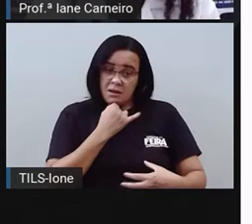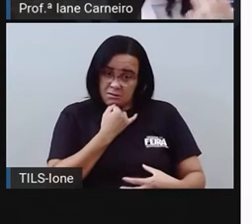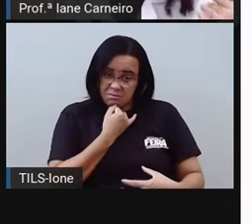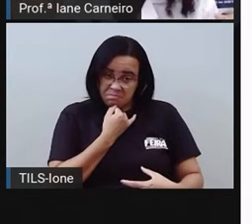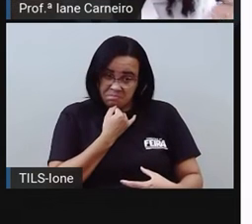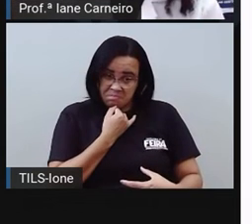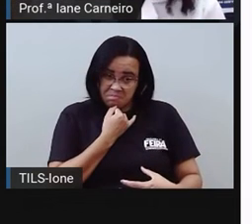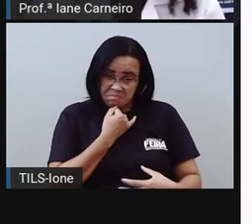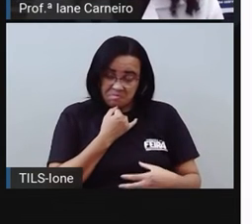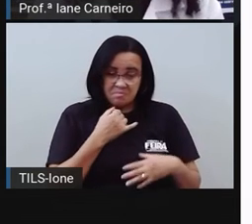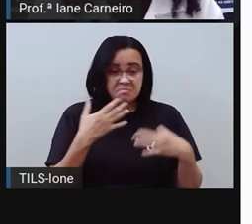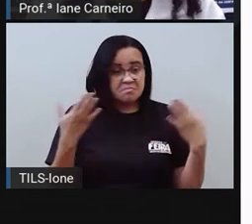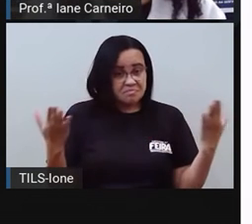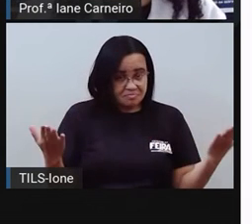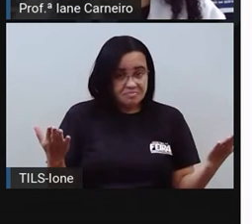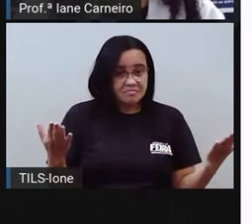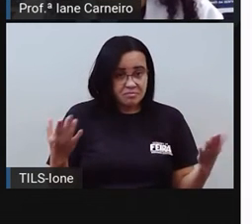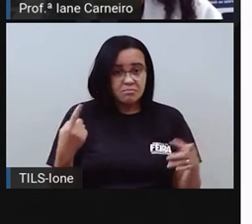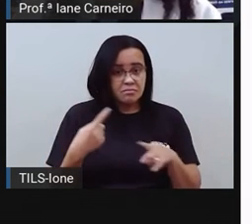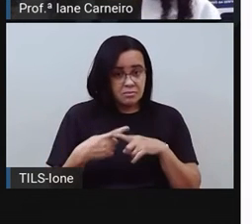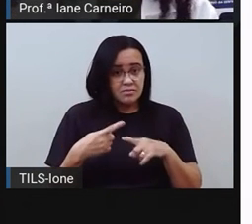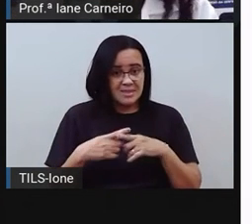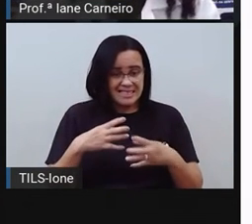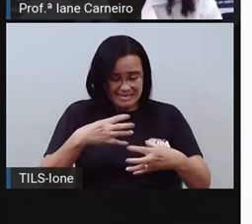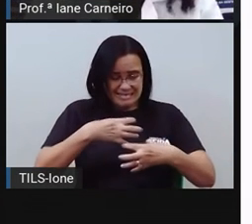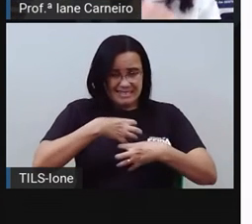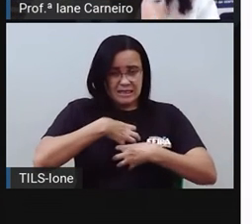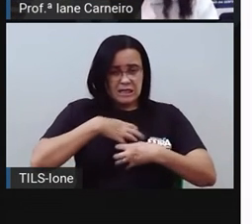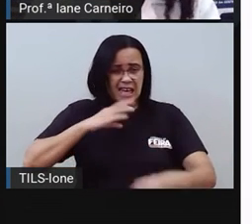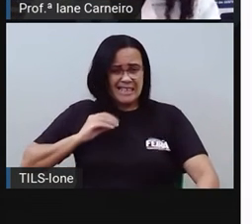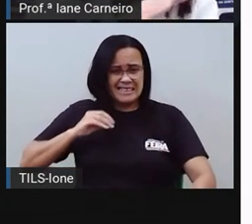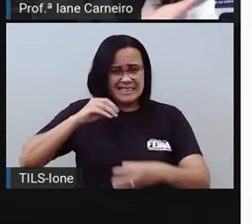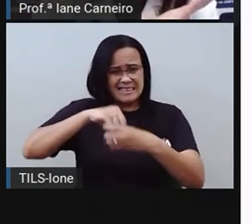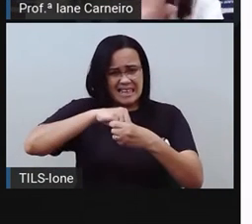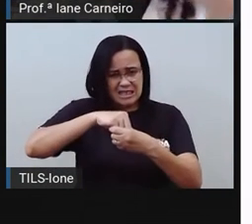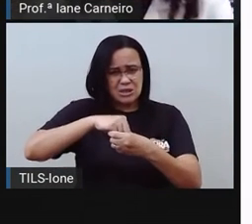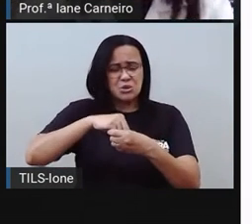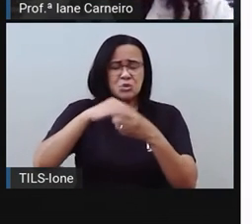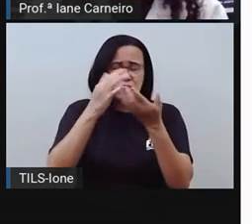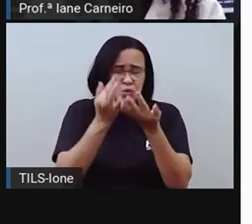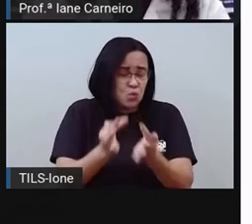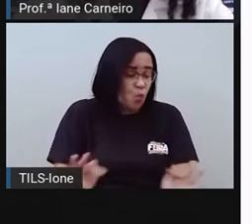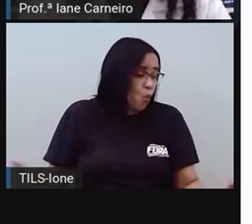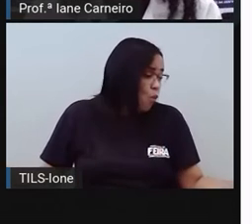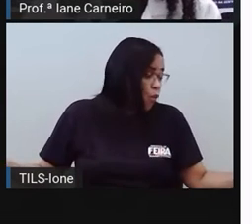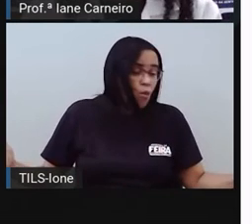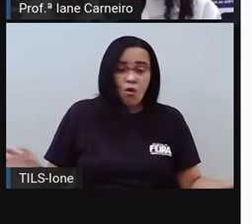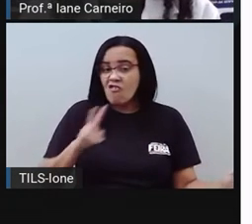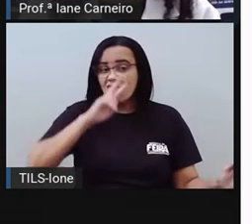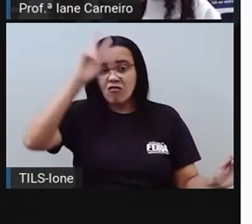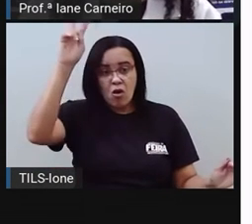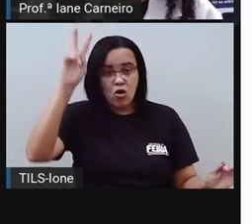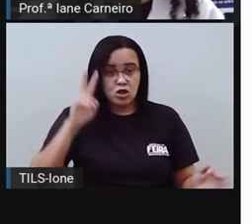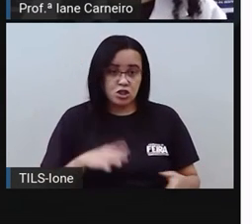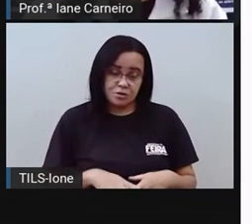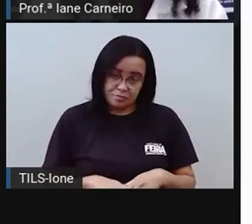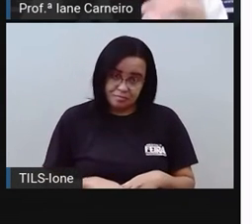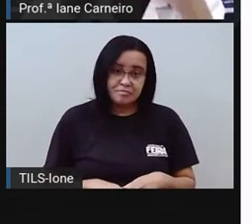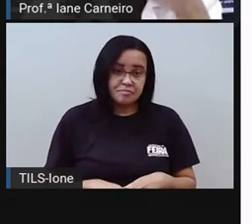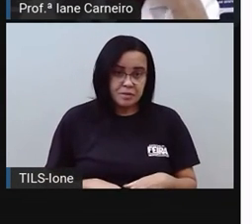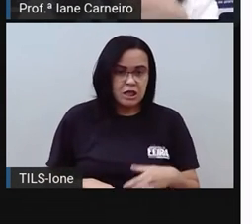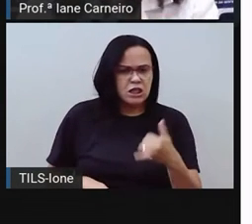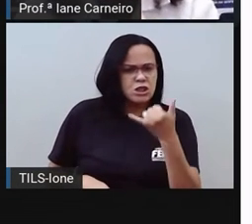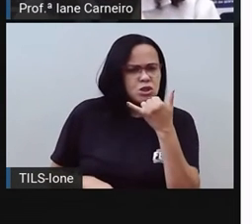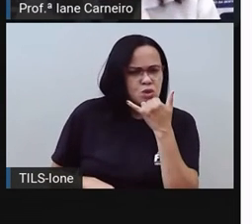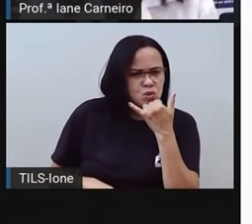porque o que você fez pode ter machucado muito ele. Então, pedir desculpa não vai apagar de vez, não, o que você fez com o outro,